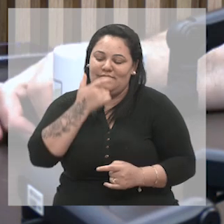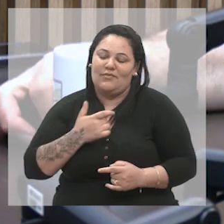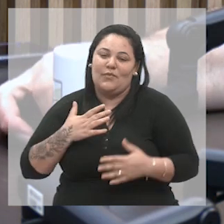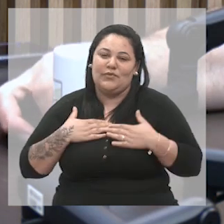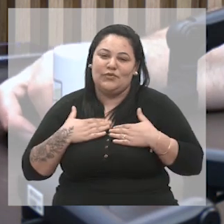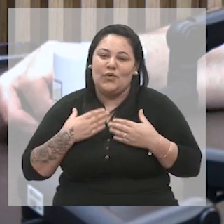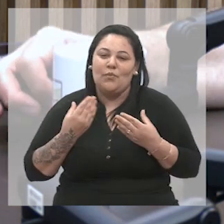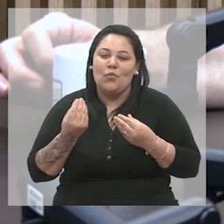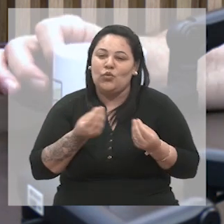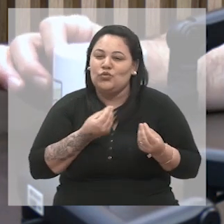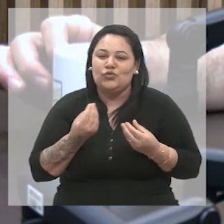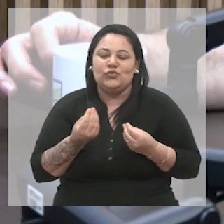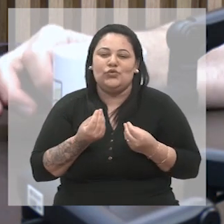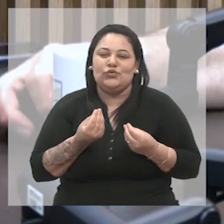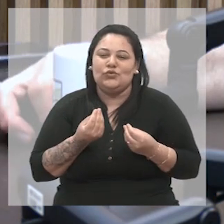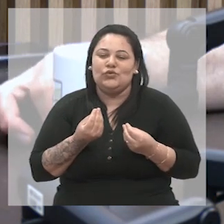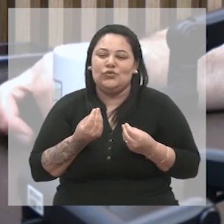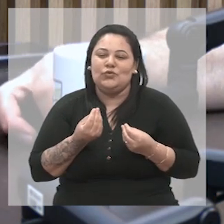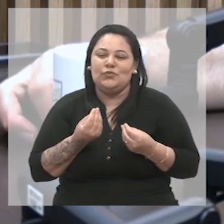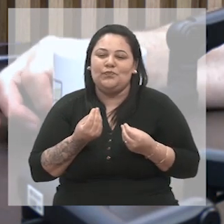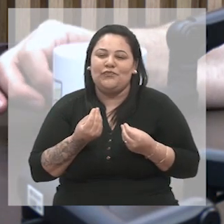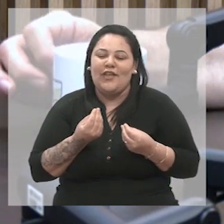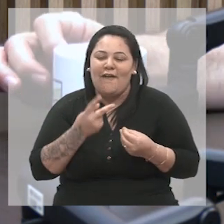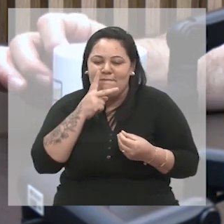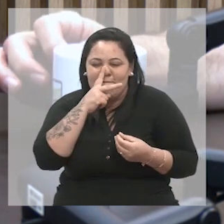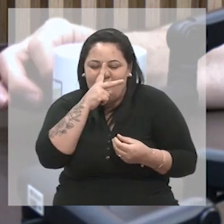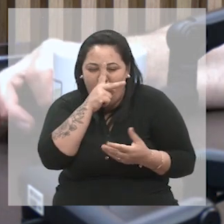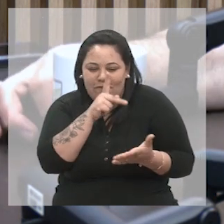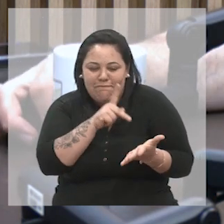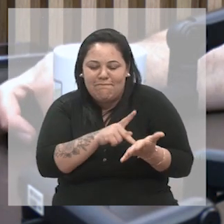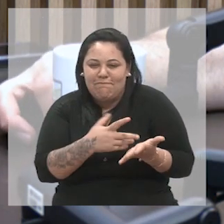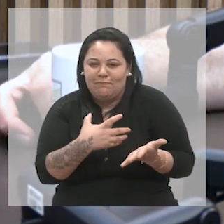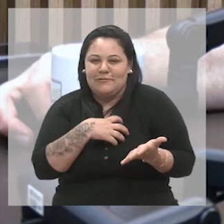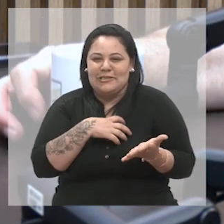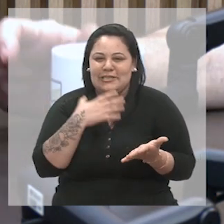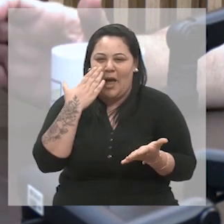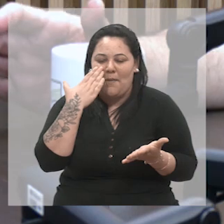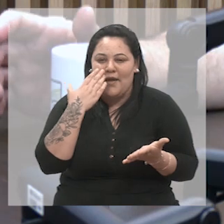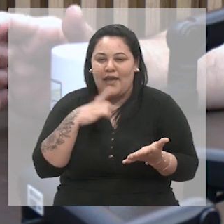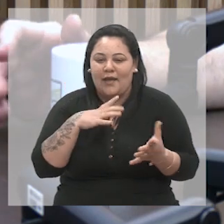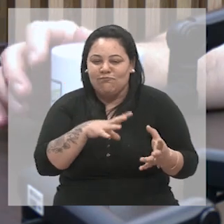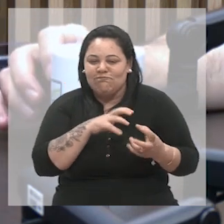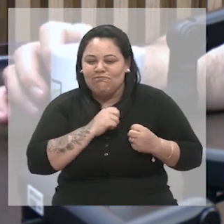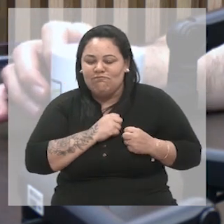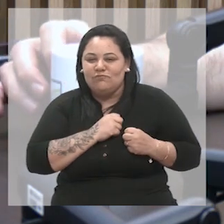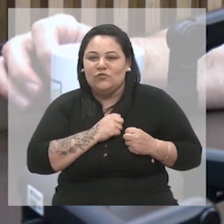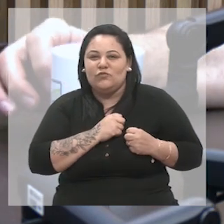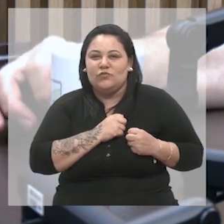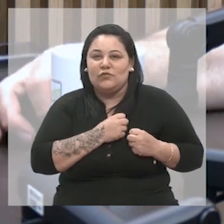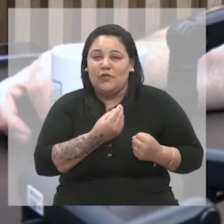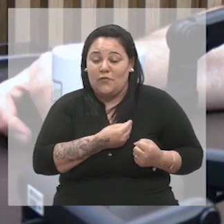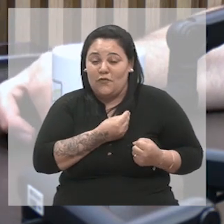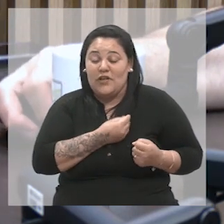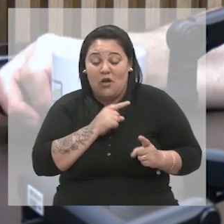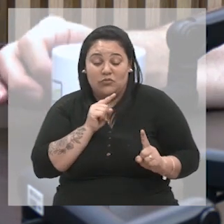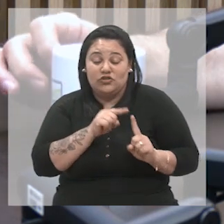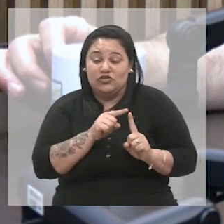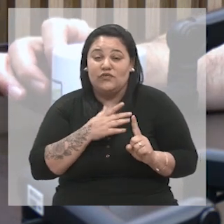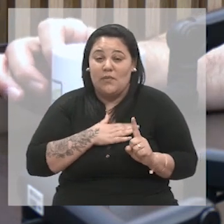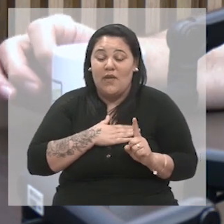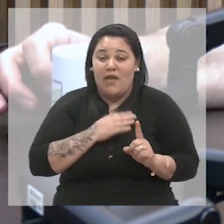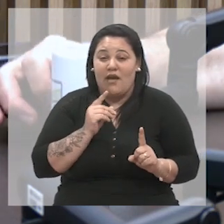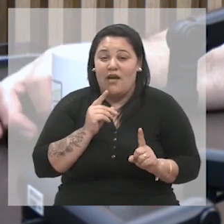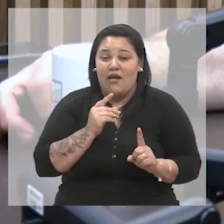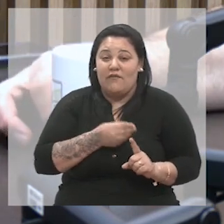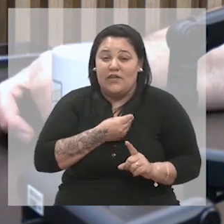eu sou sim uma pessoa muito intensa, muito verdadeira, né? Eu traço isso comigo como vida,